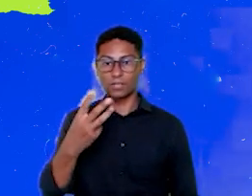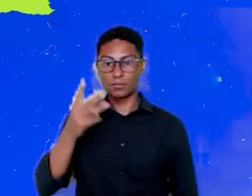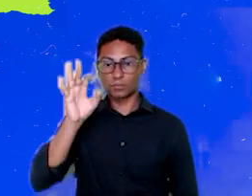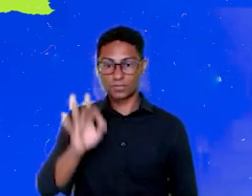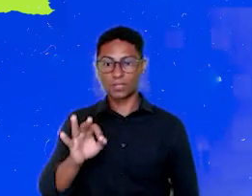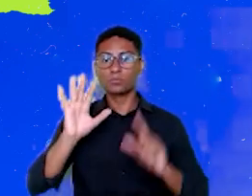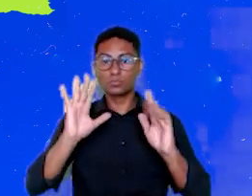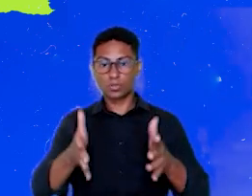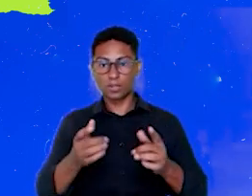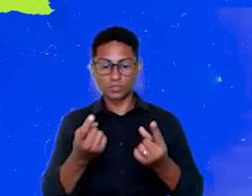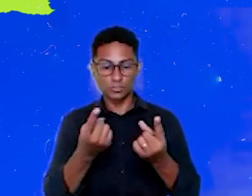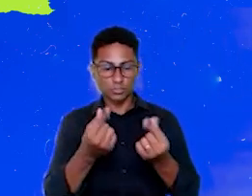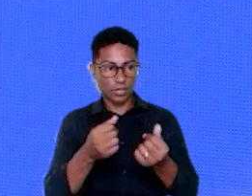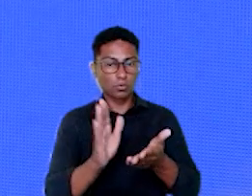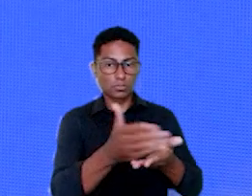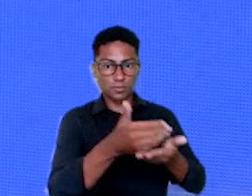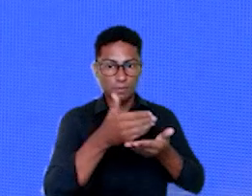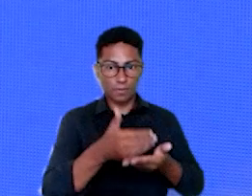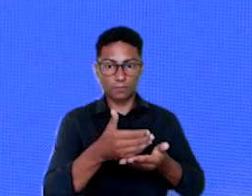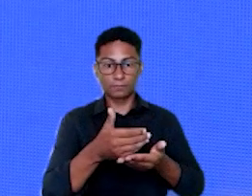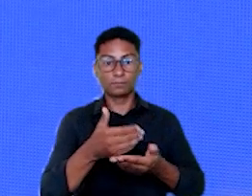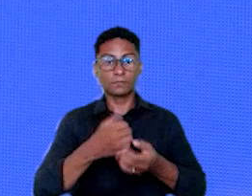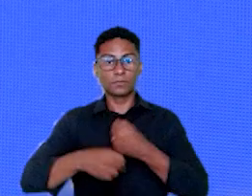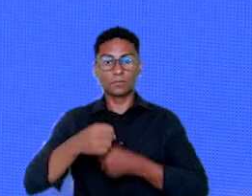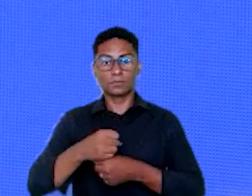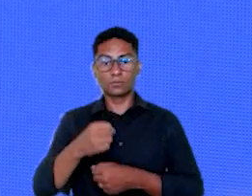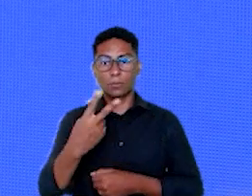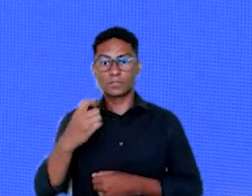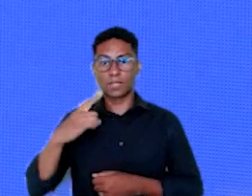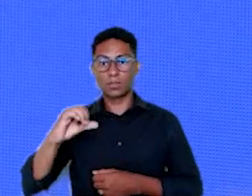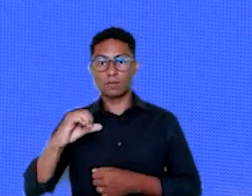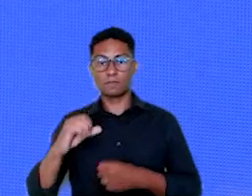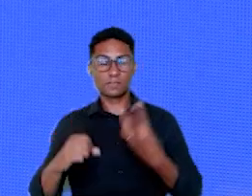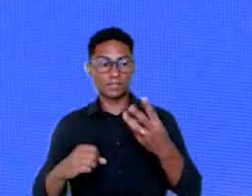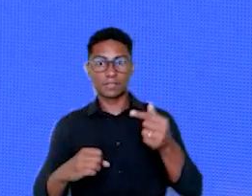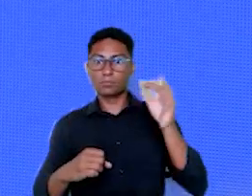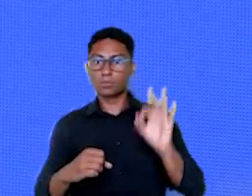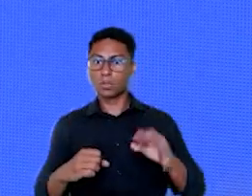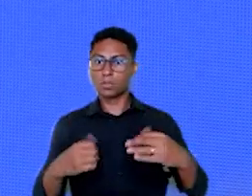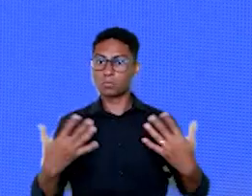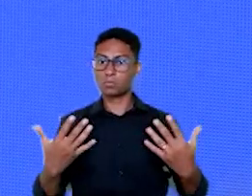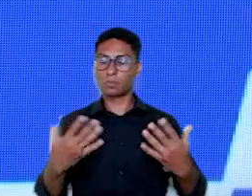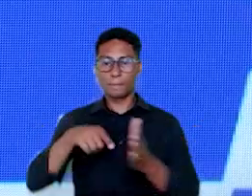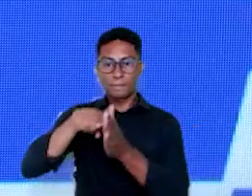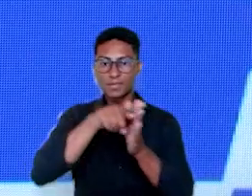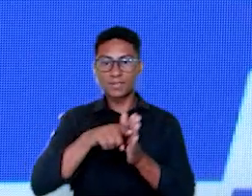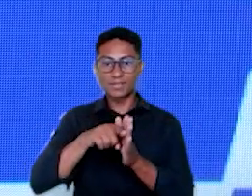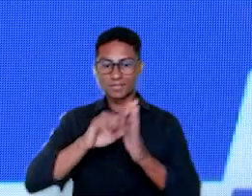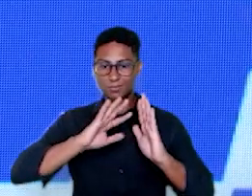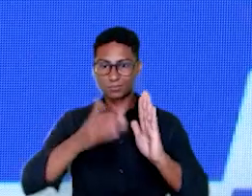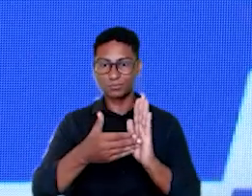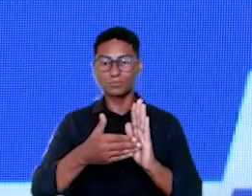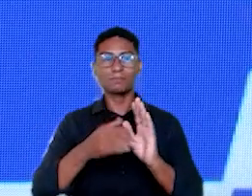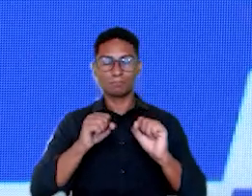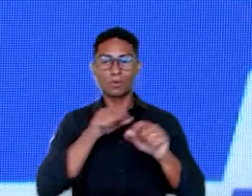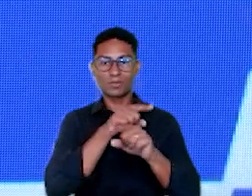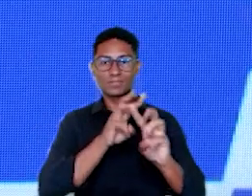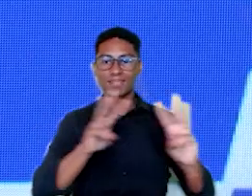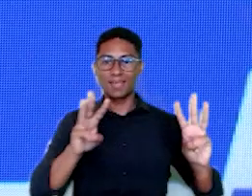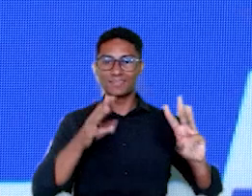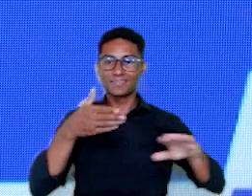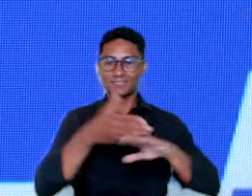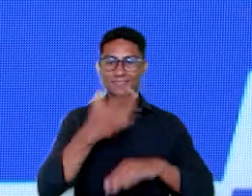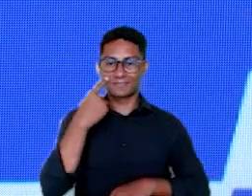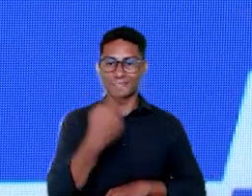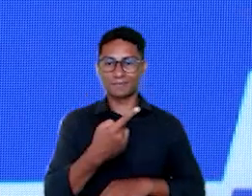2019 eram 37%. A pesquisa completa está na Agência Sebrae de Notícias de São Paulo. E chegou a hora da agenda